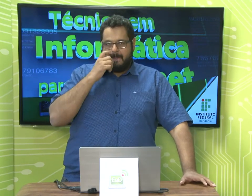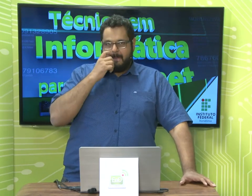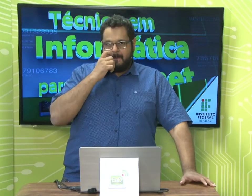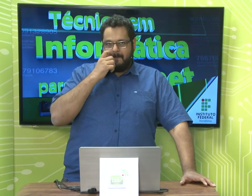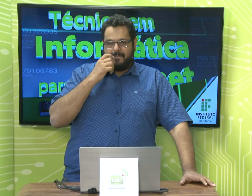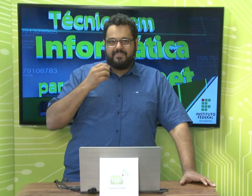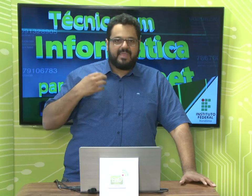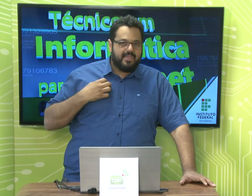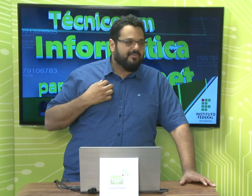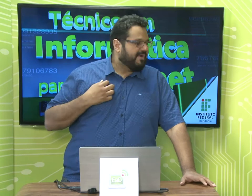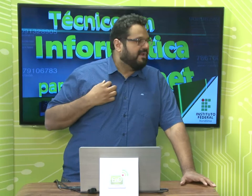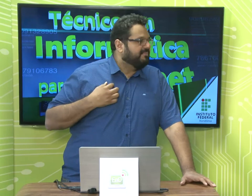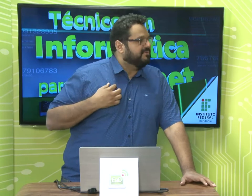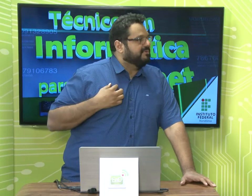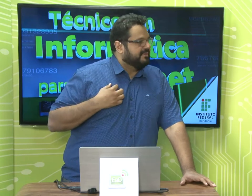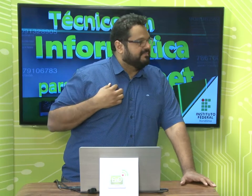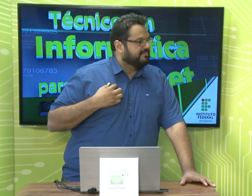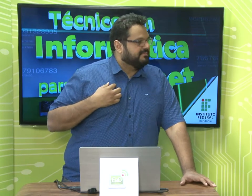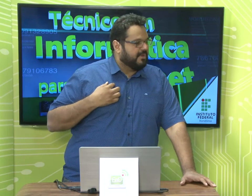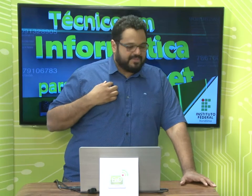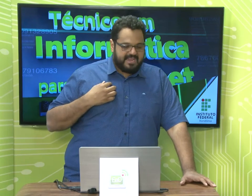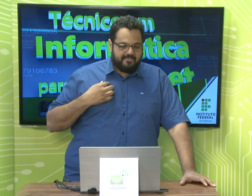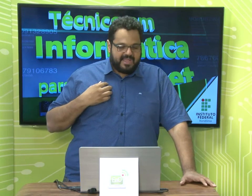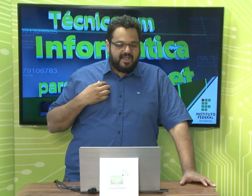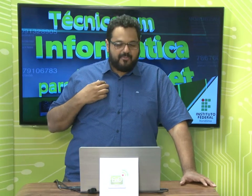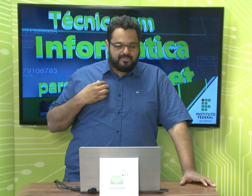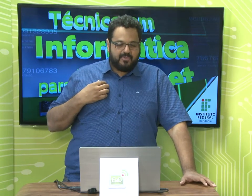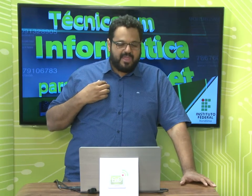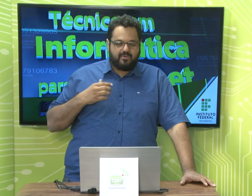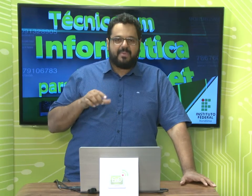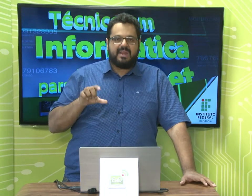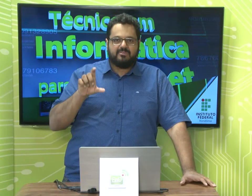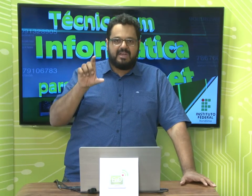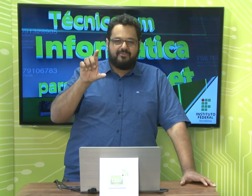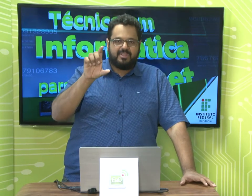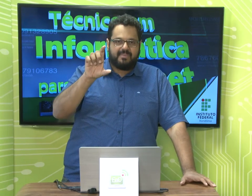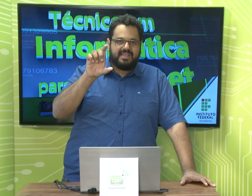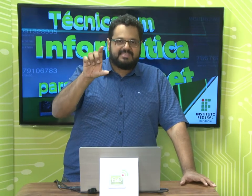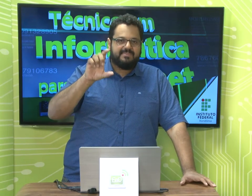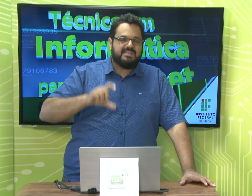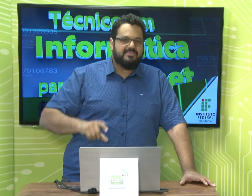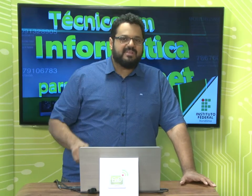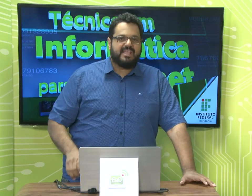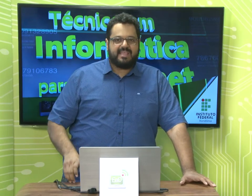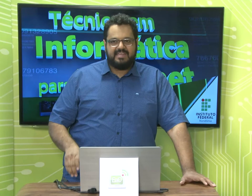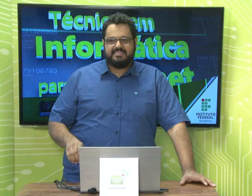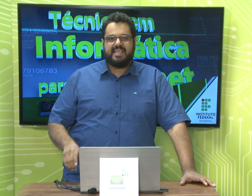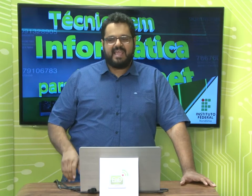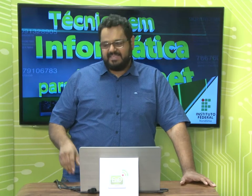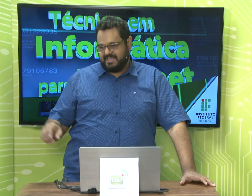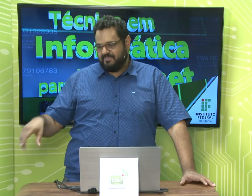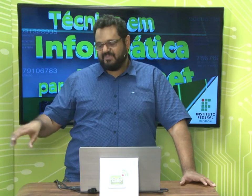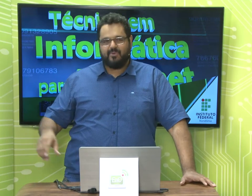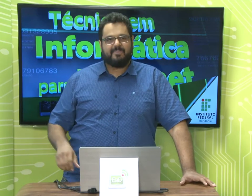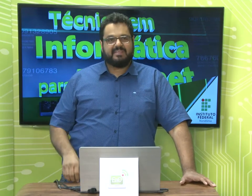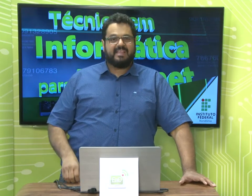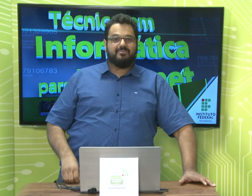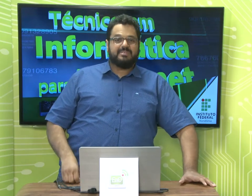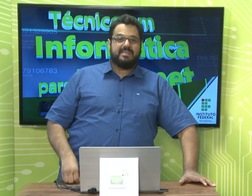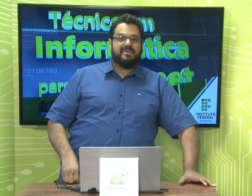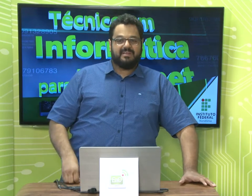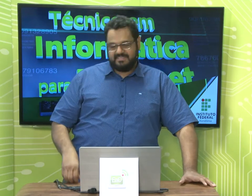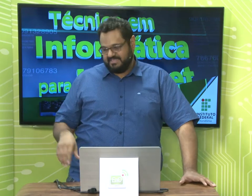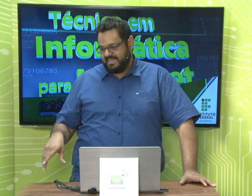aprender, eu falo, professor, eu teria que pegar os meus R$1.000, compraria o telefone mais simplesinho que tem, aquele de R$100, que dura a